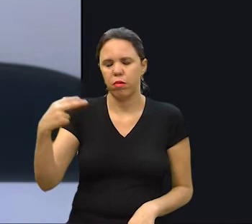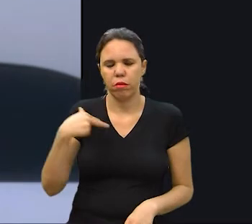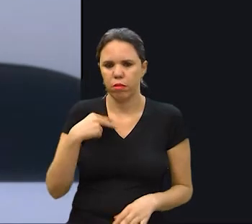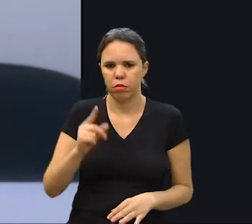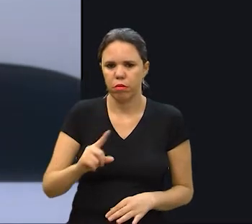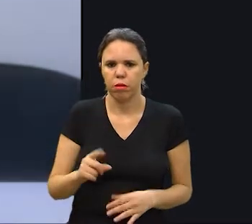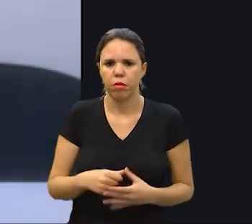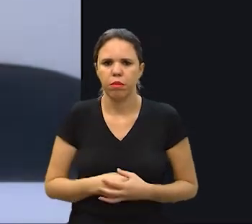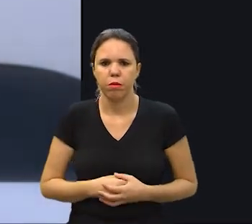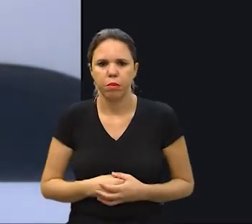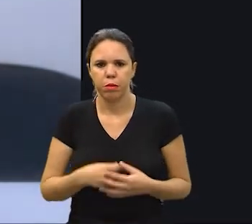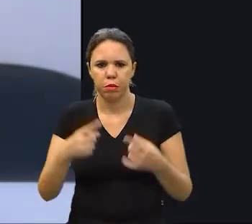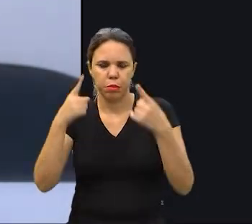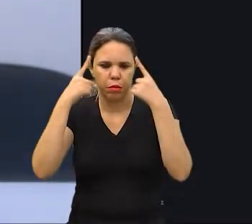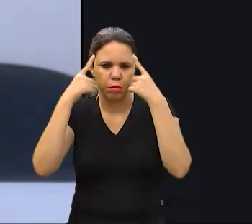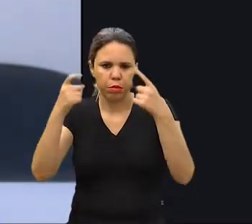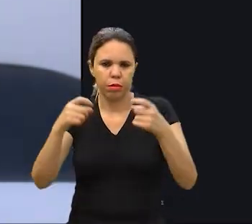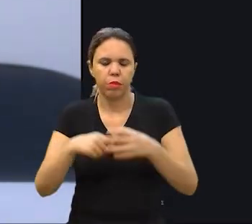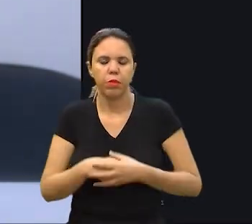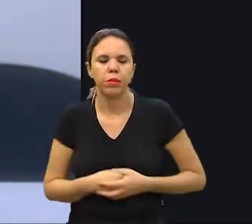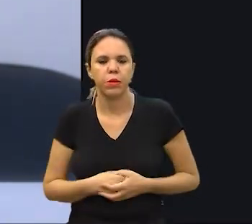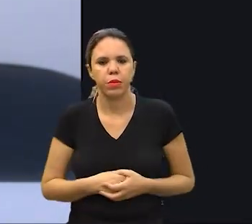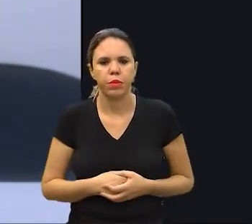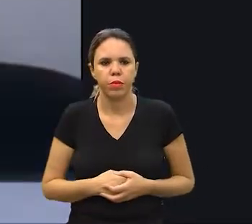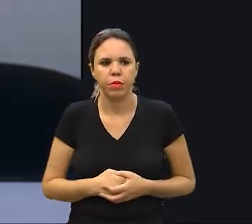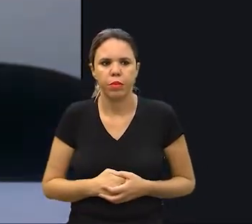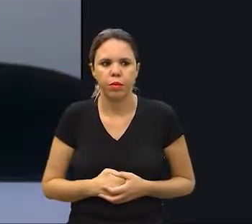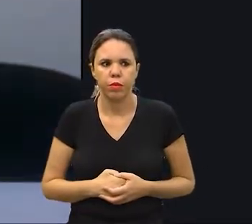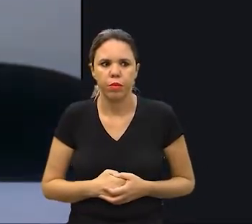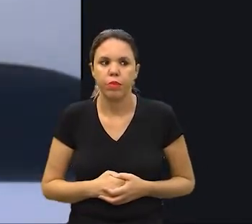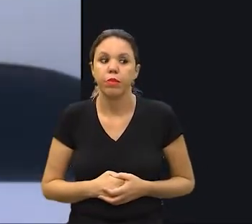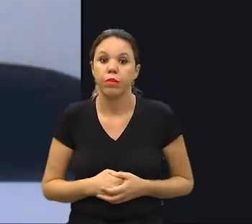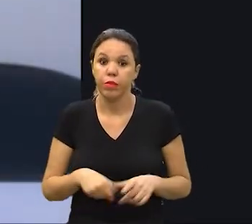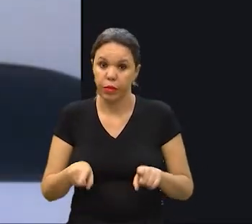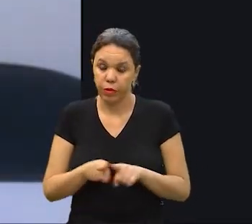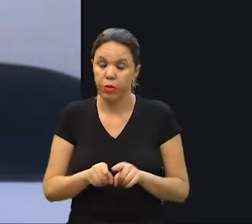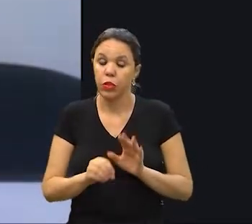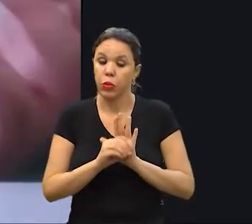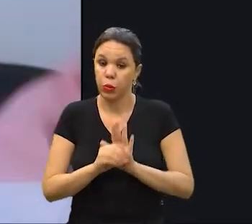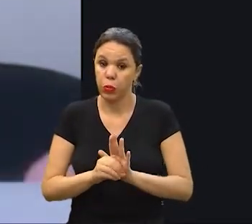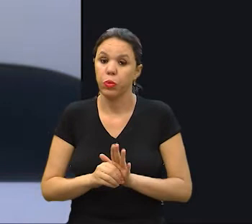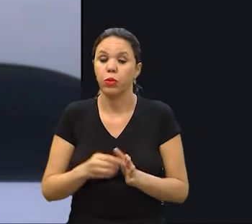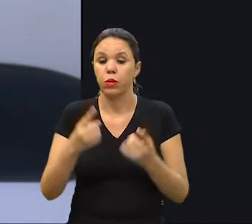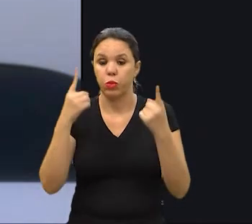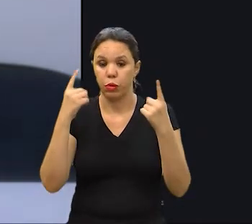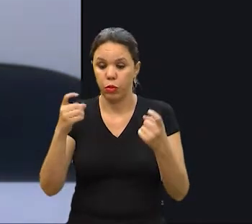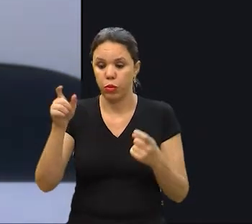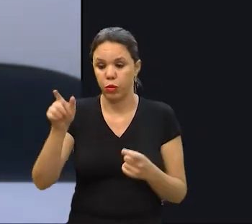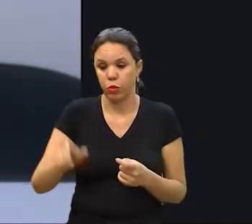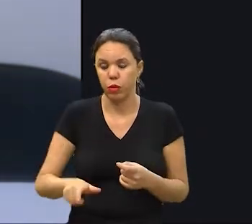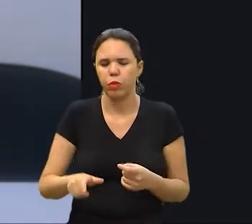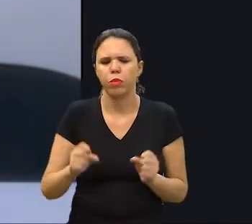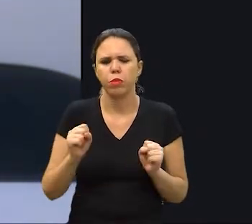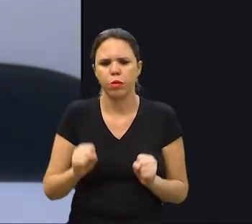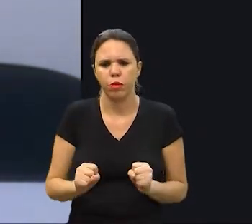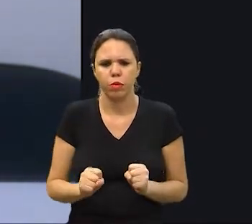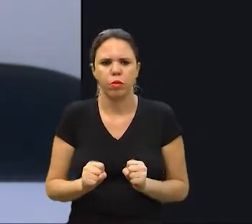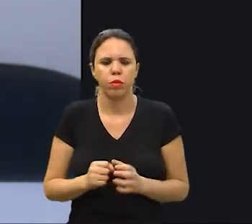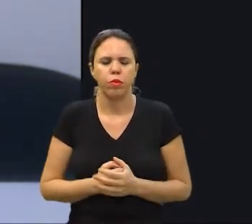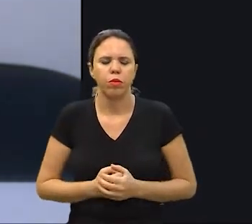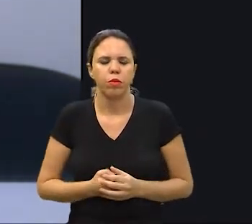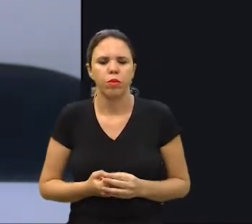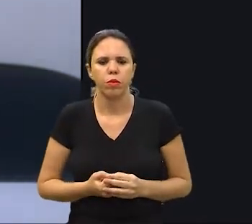alto. Todas essas violências, inclusive a violência simbólica de ser homem,